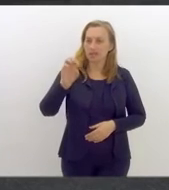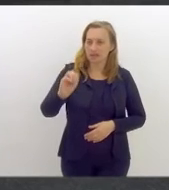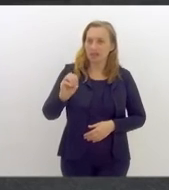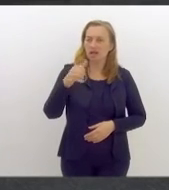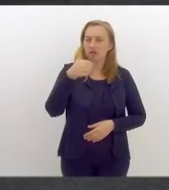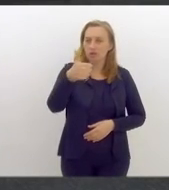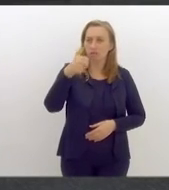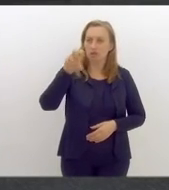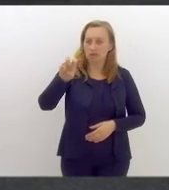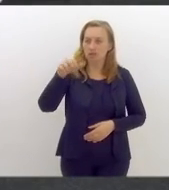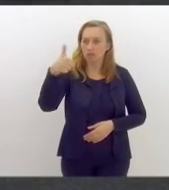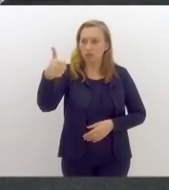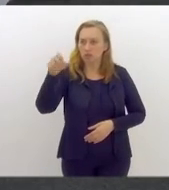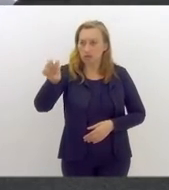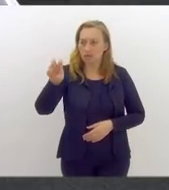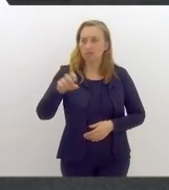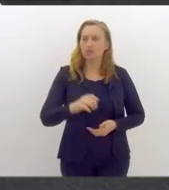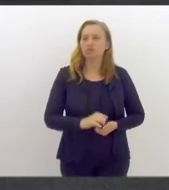1515.